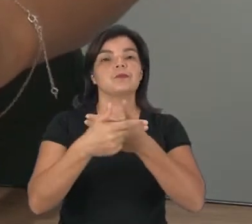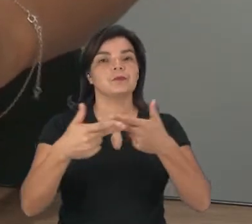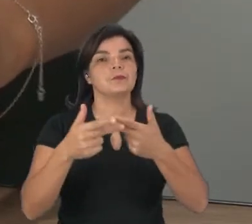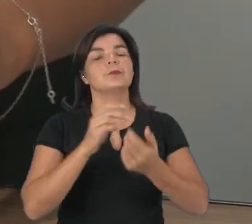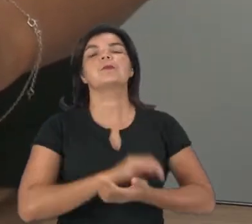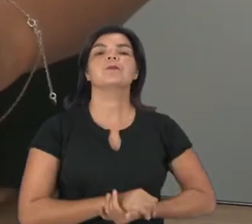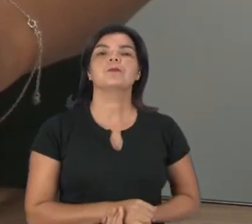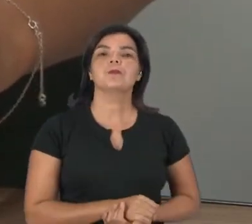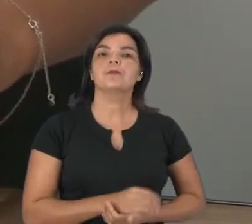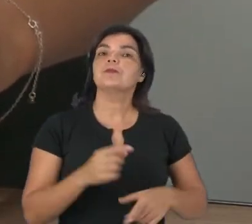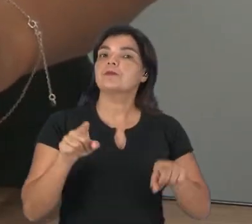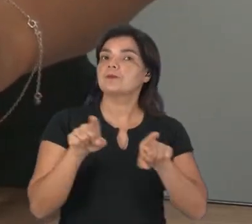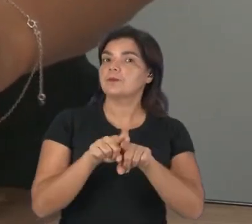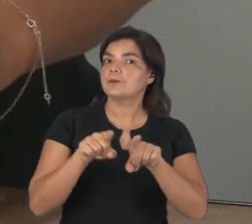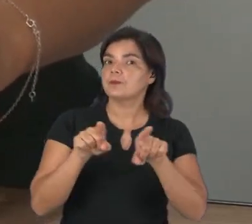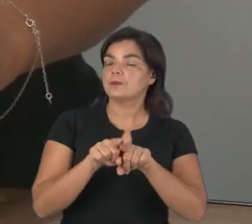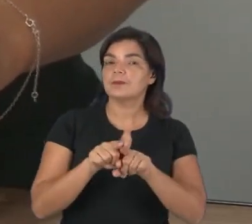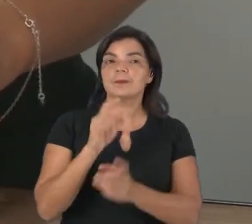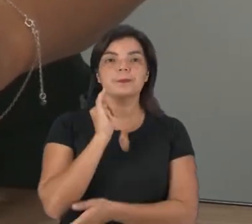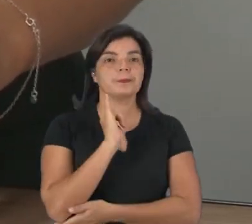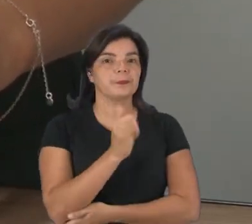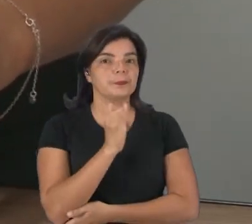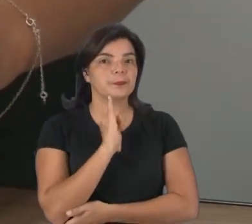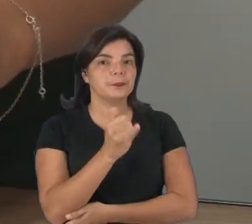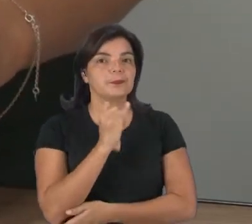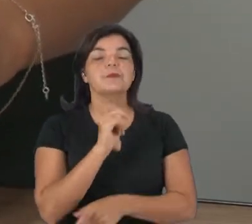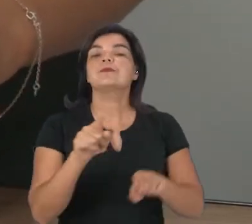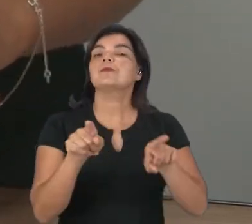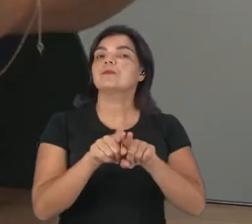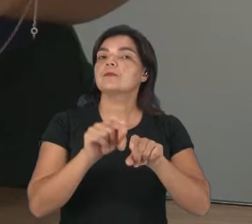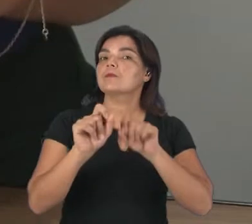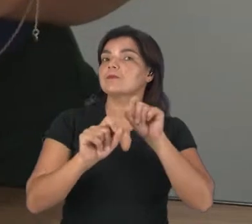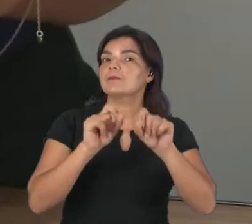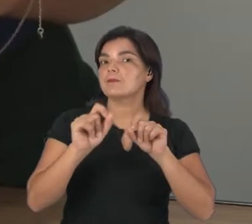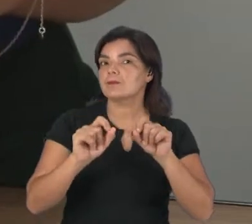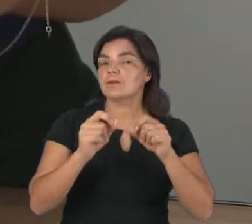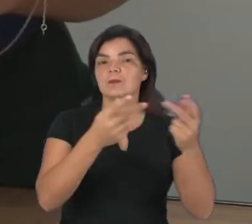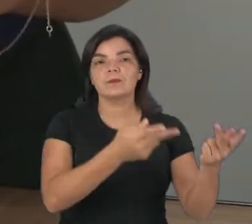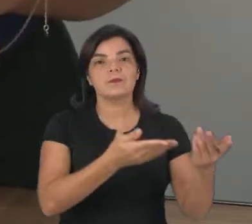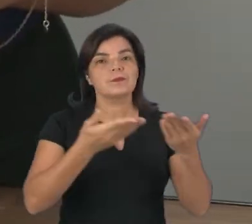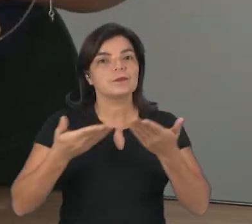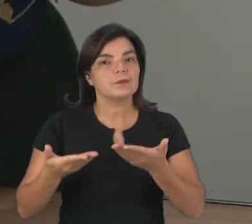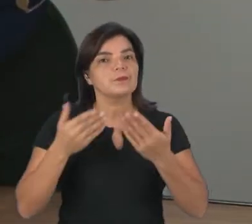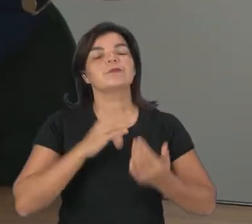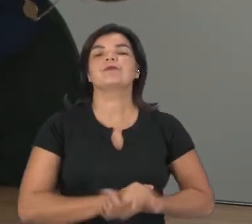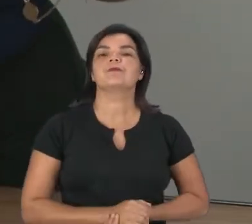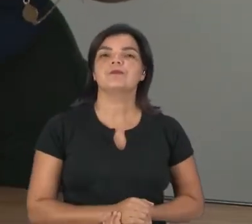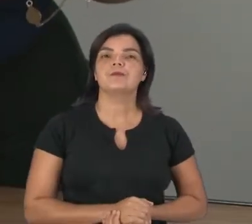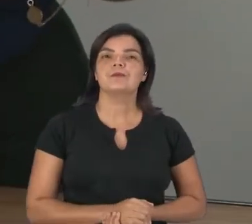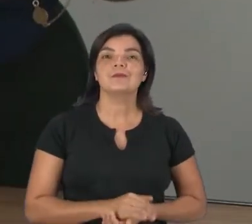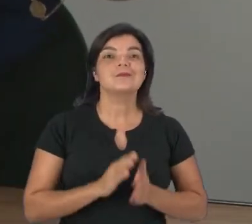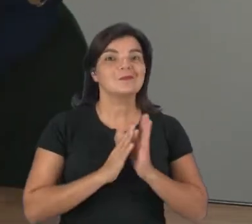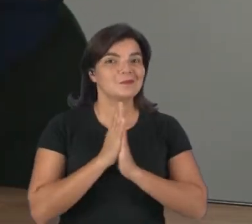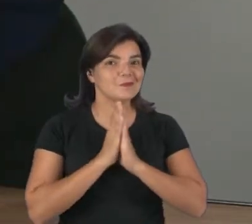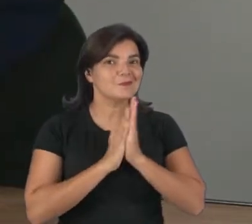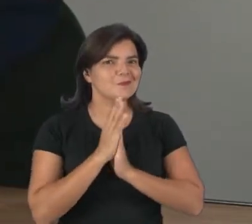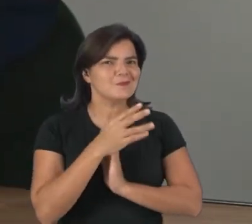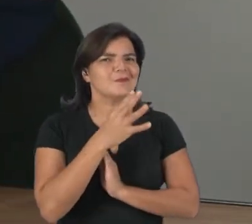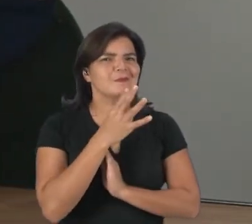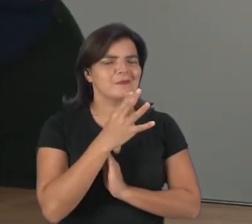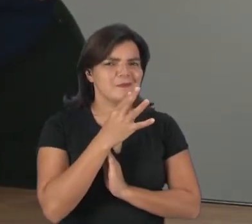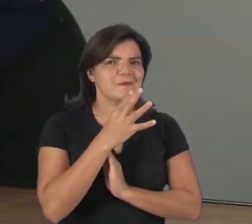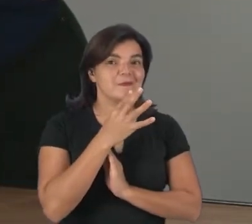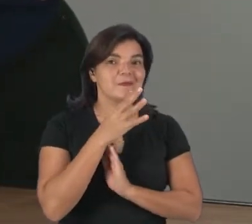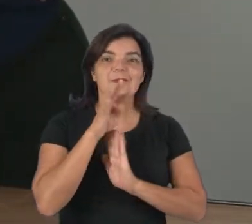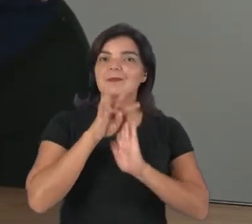produto. Também servem para informar e também para convidar. Estão ansiosos para